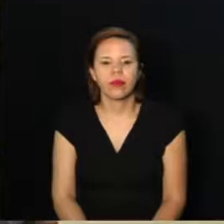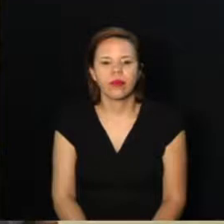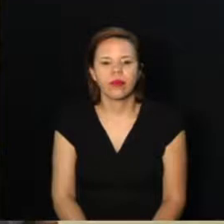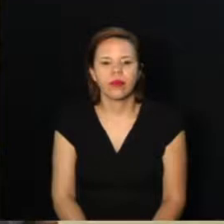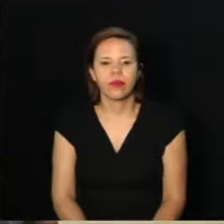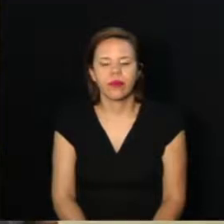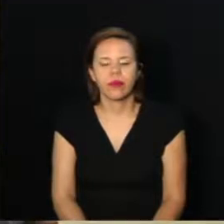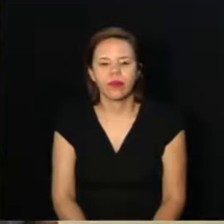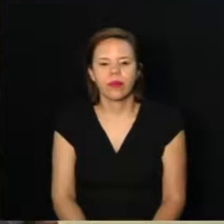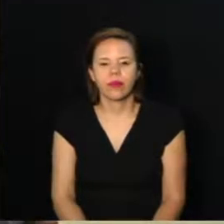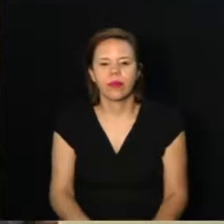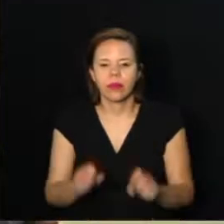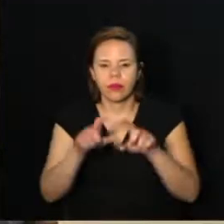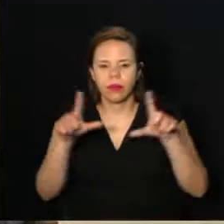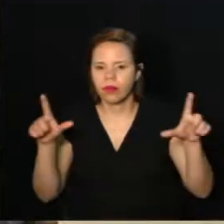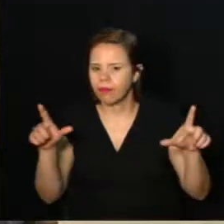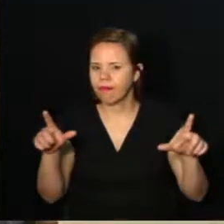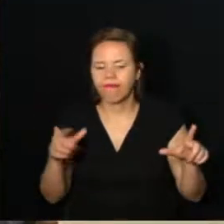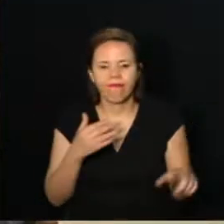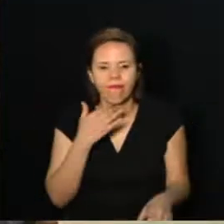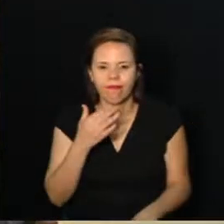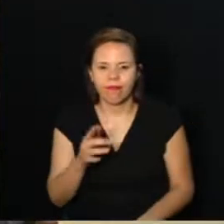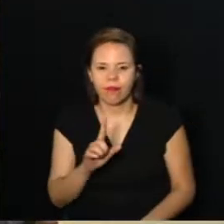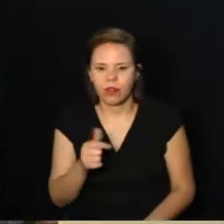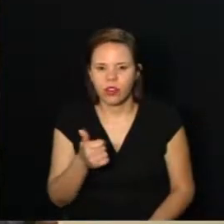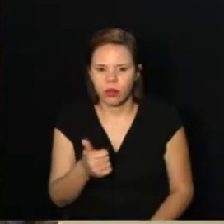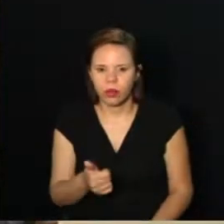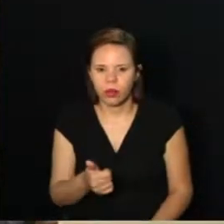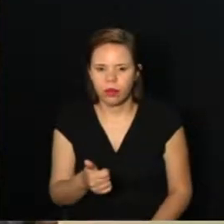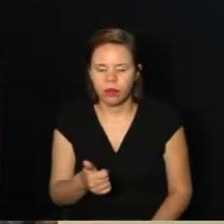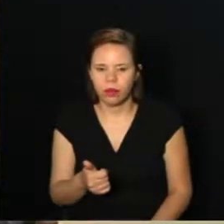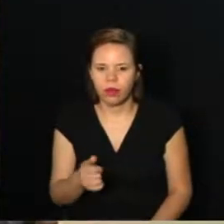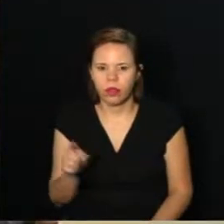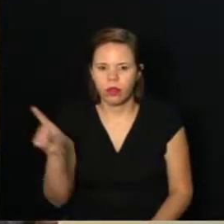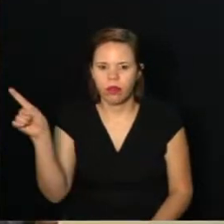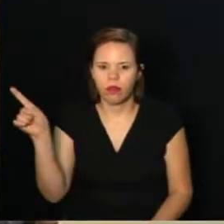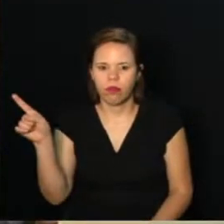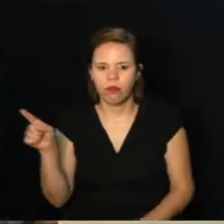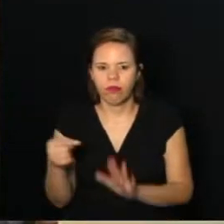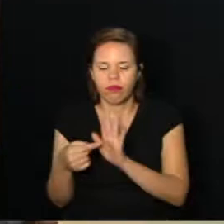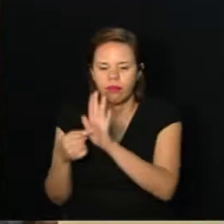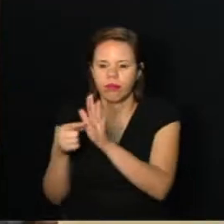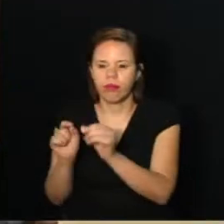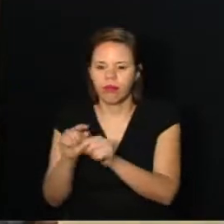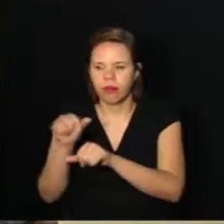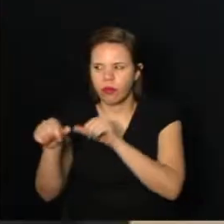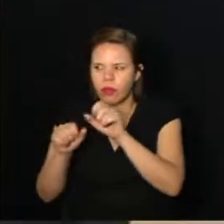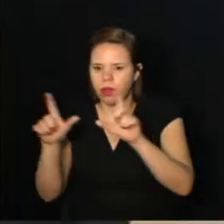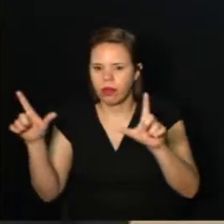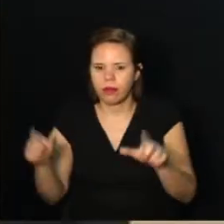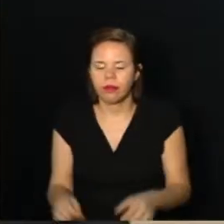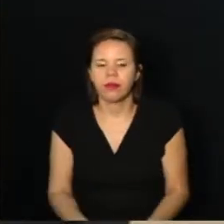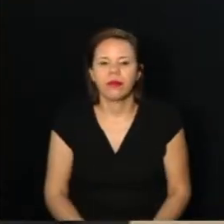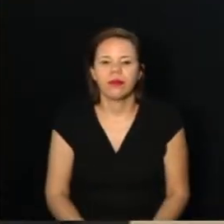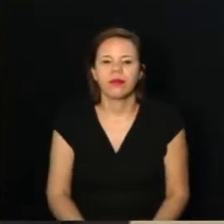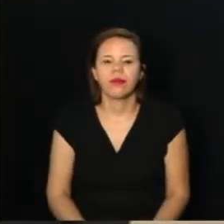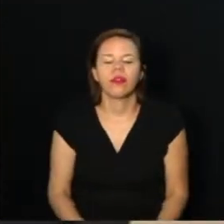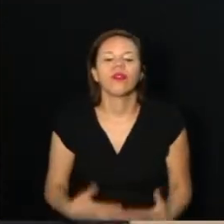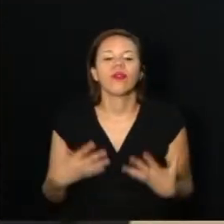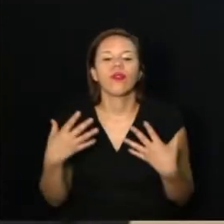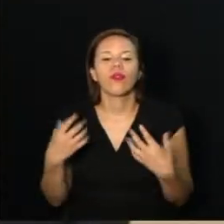Ah, no telão ela não pega. Tudo bem, o meu dedo aponta, não tem problema. Vamos lá. Então,